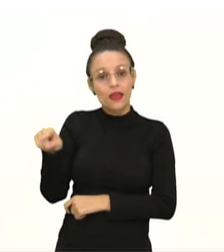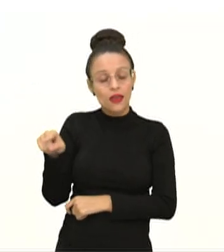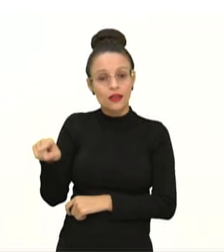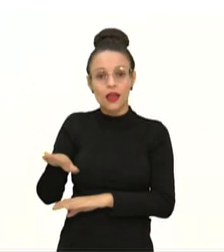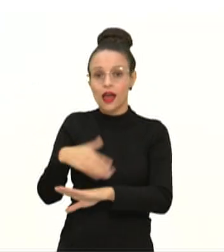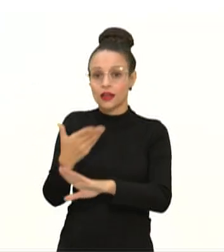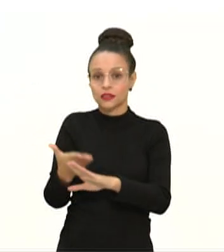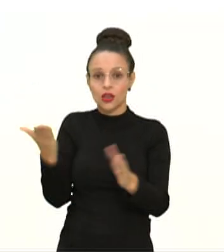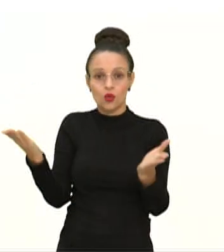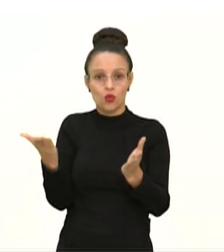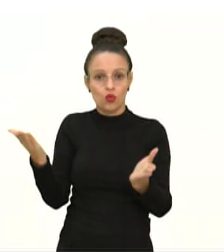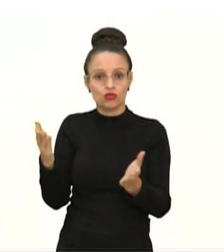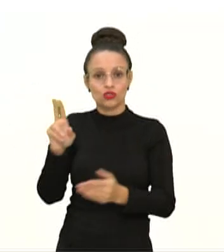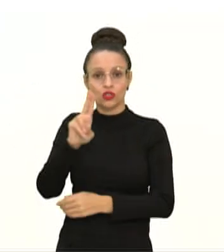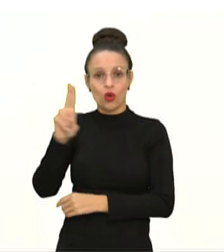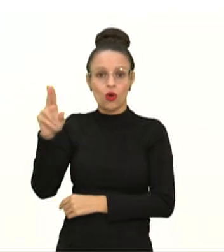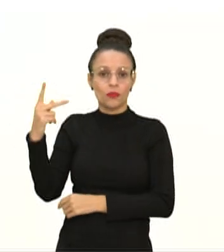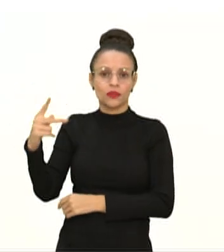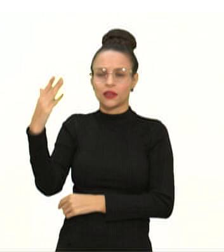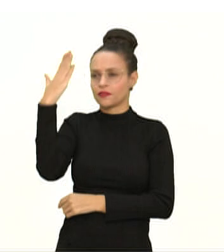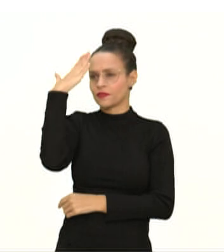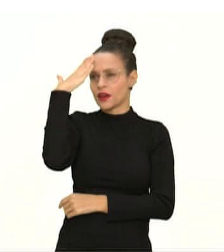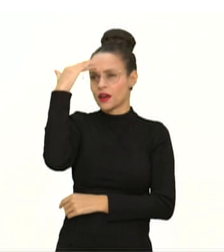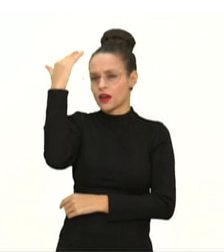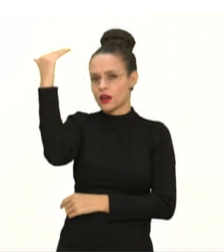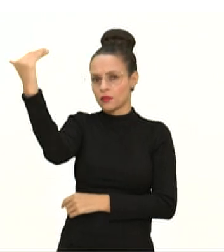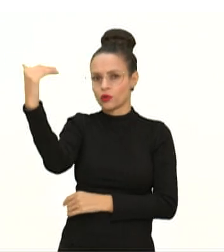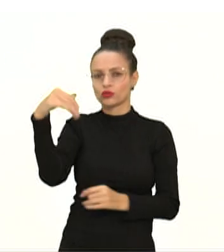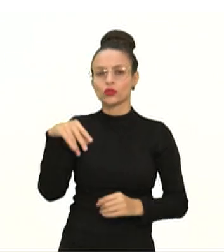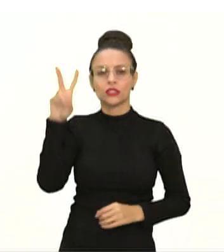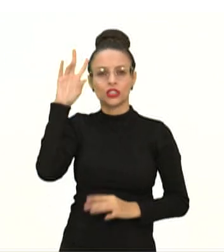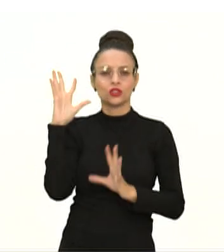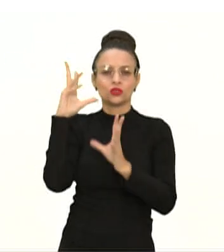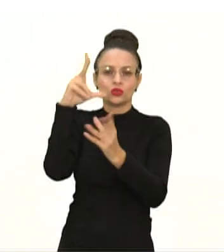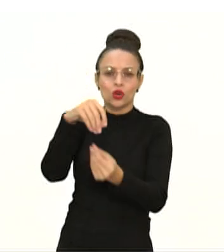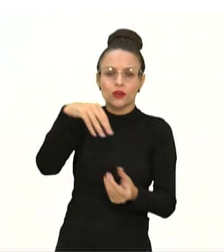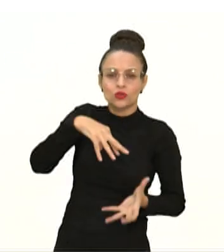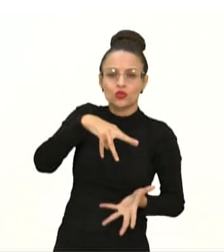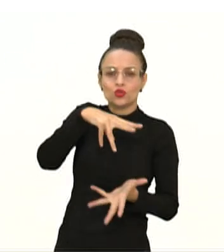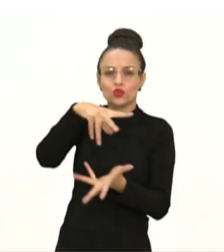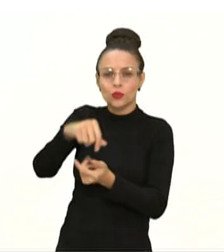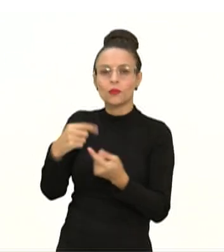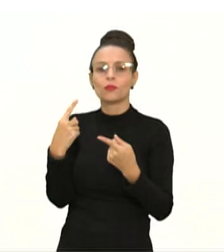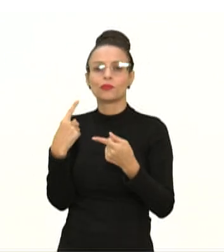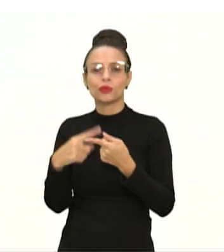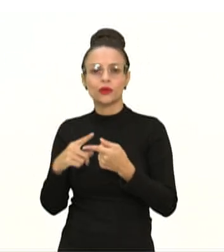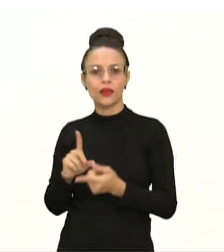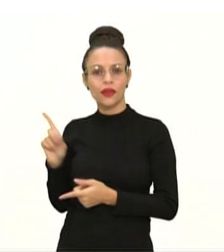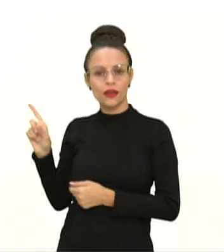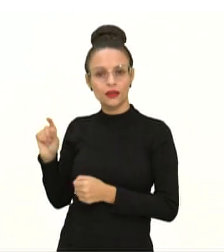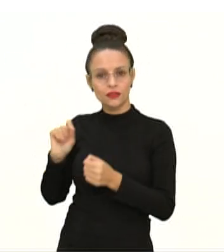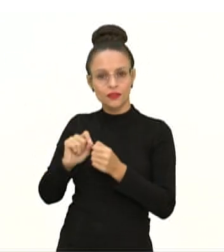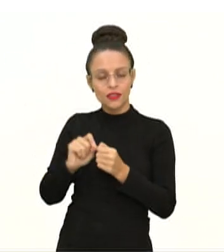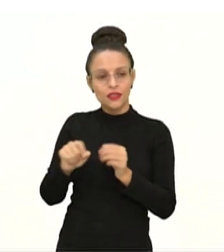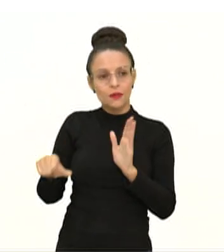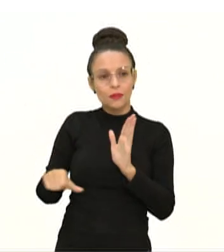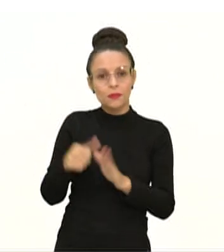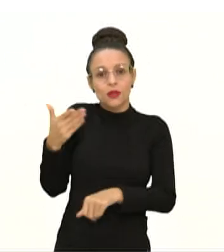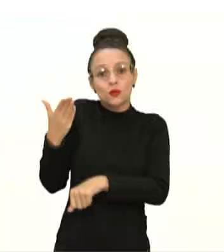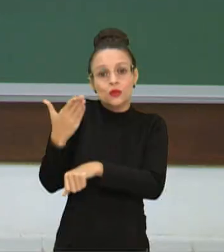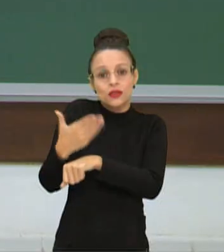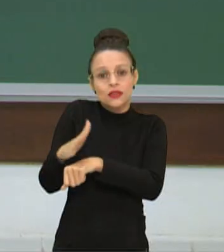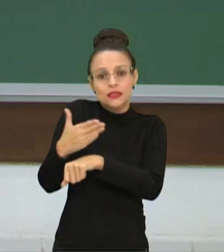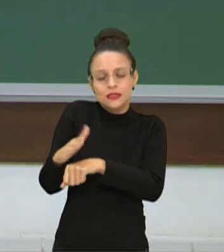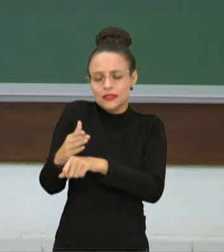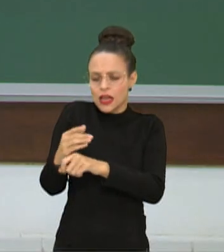até hoje o nome dele, assim, é muito importante na história da humanidade. Por quê? Porque ele fez um dos primeiros ensaios clínicos.